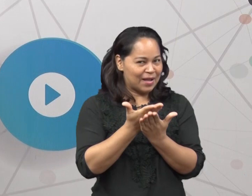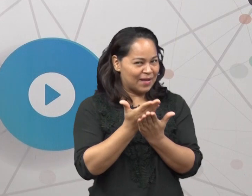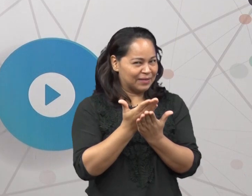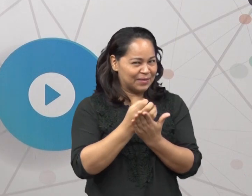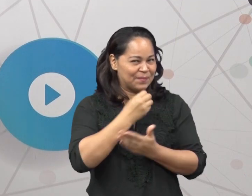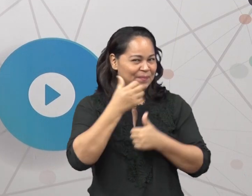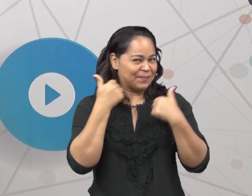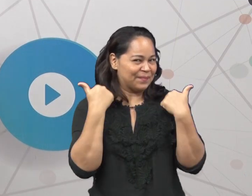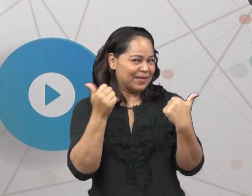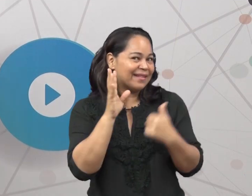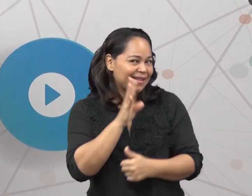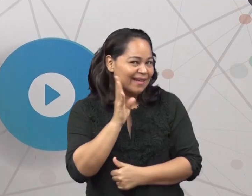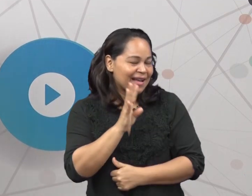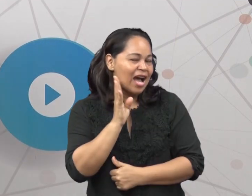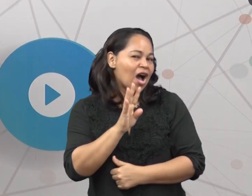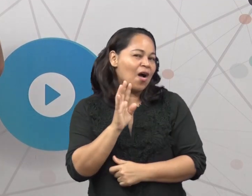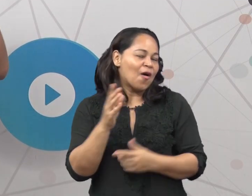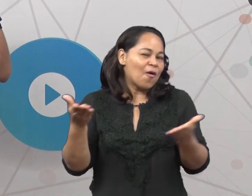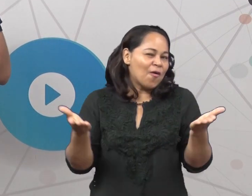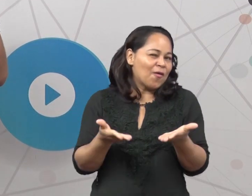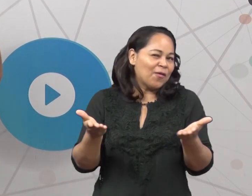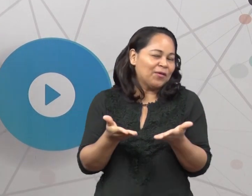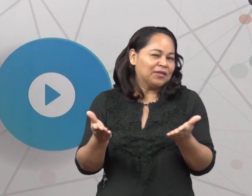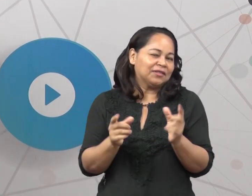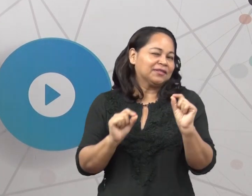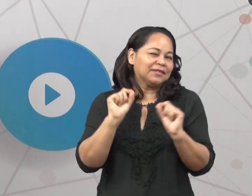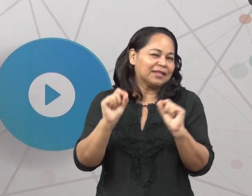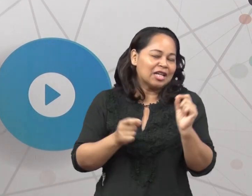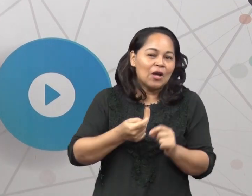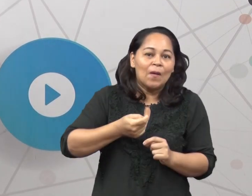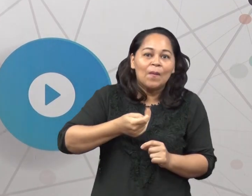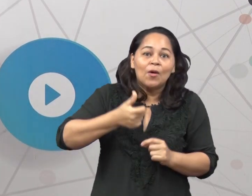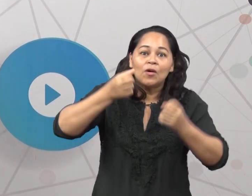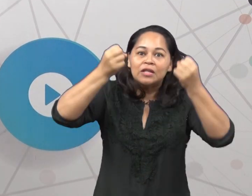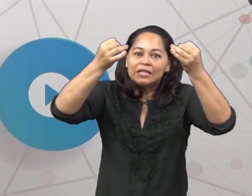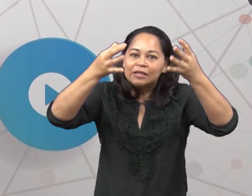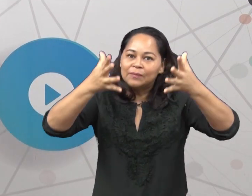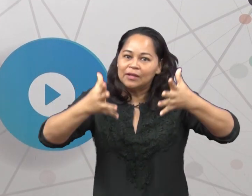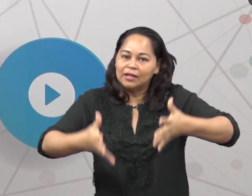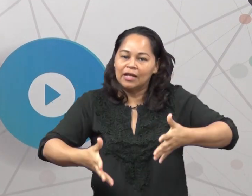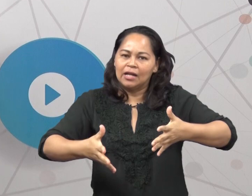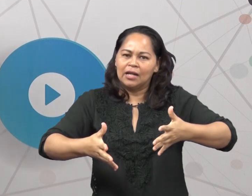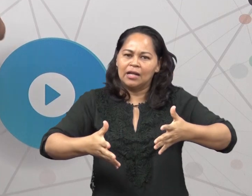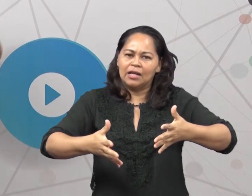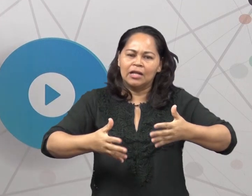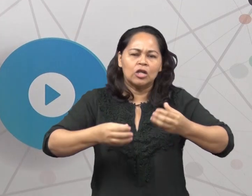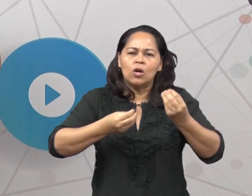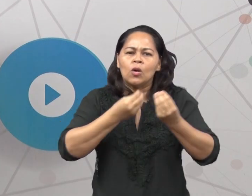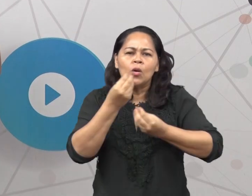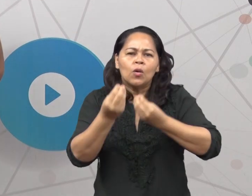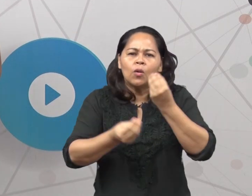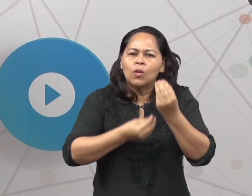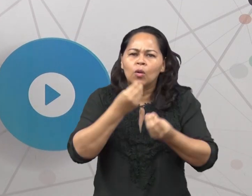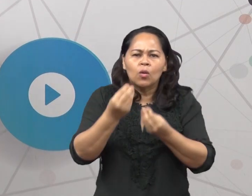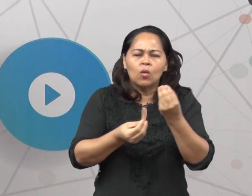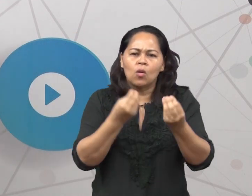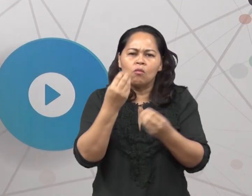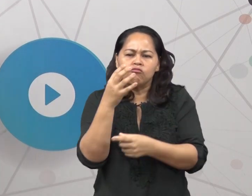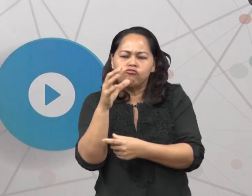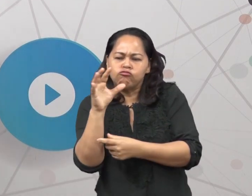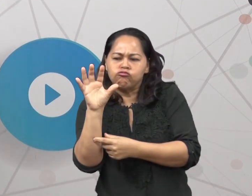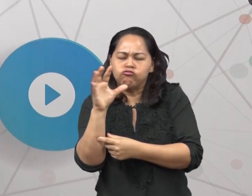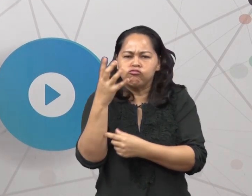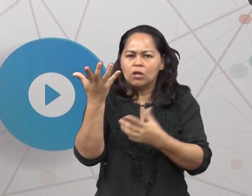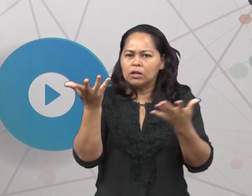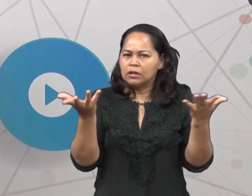bem interessante. Hoje nós vamos falar um pouco do tempo. Como medir o tempo?